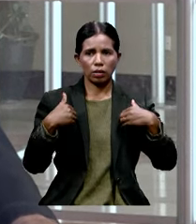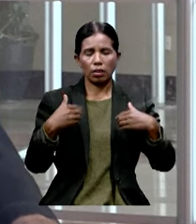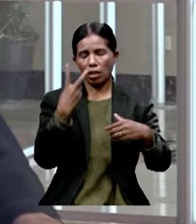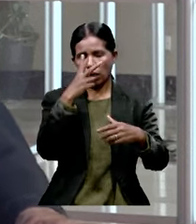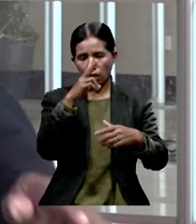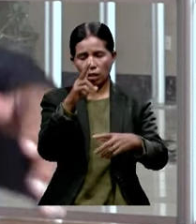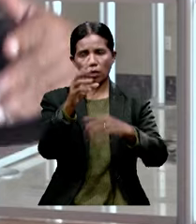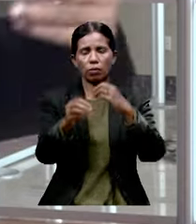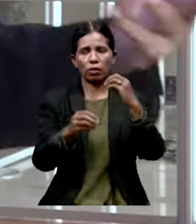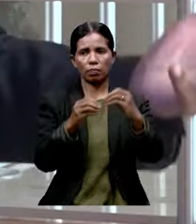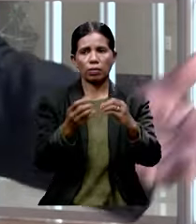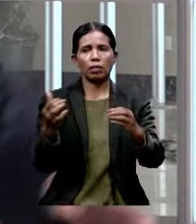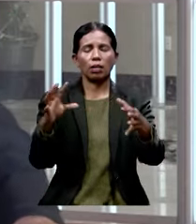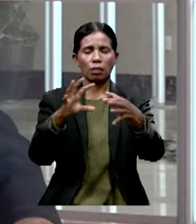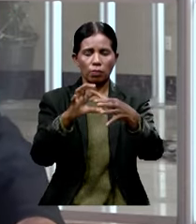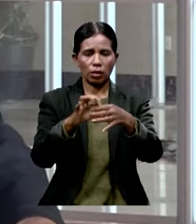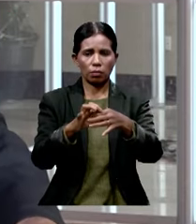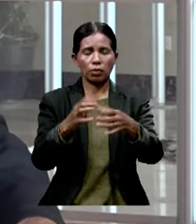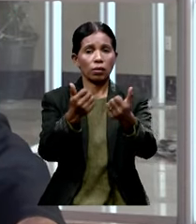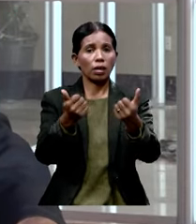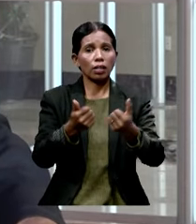ba membros gira.